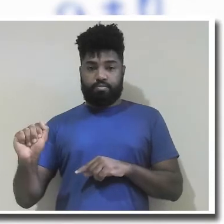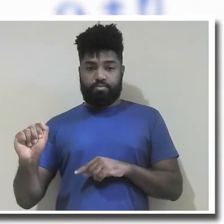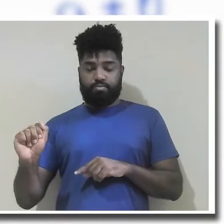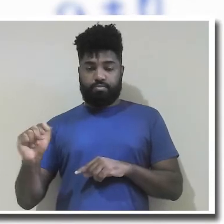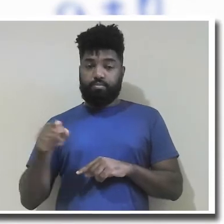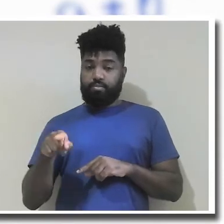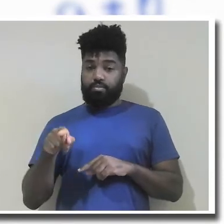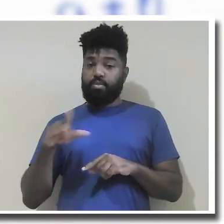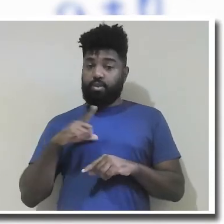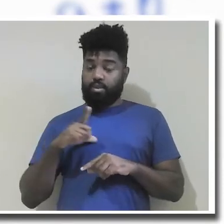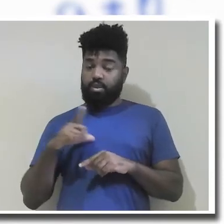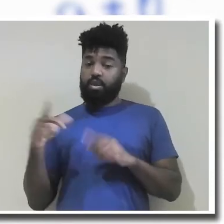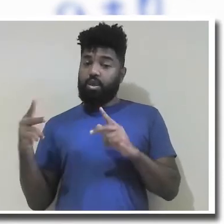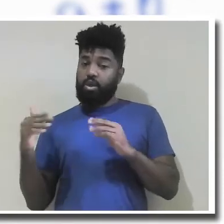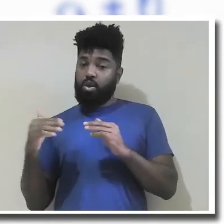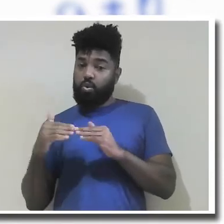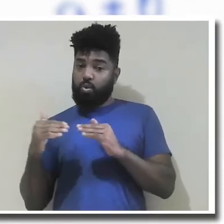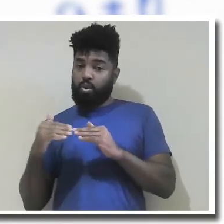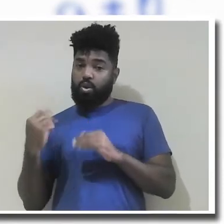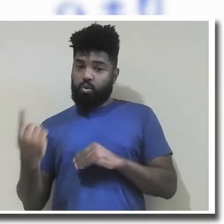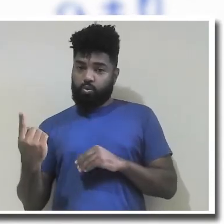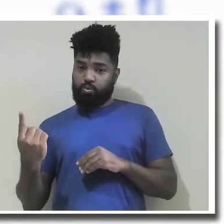temos que é igual a 1.